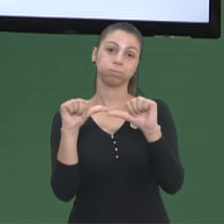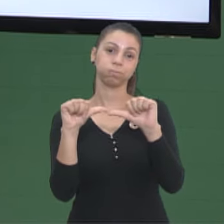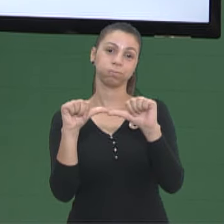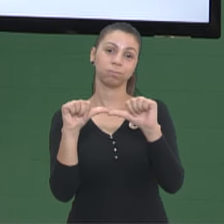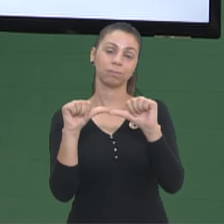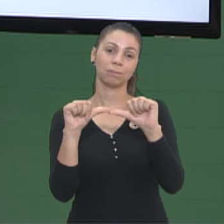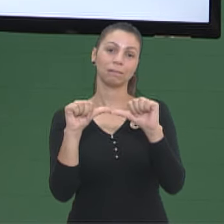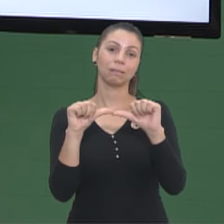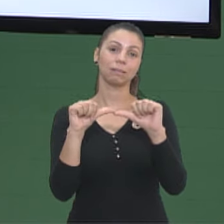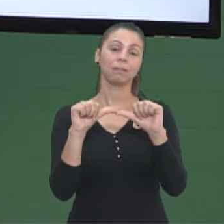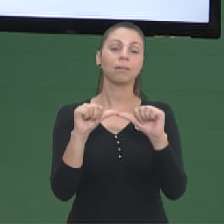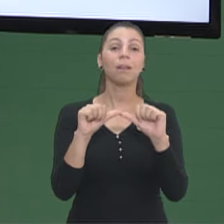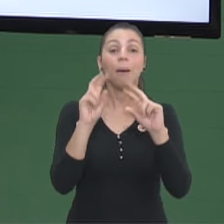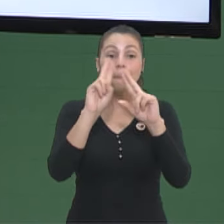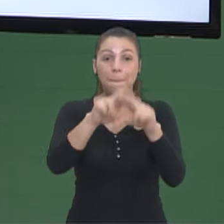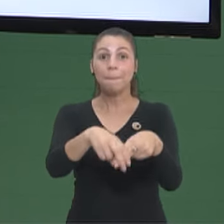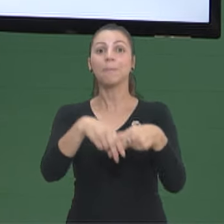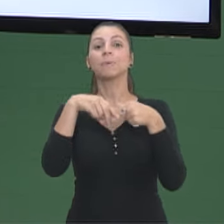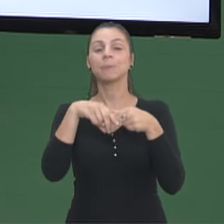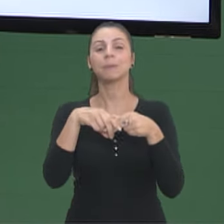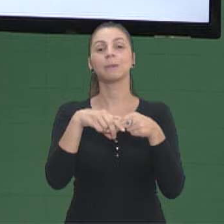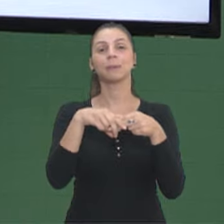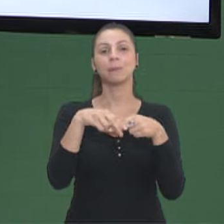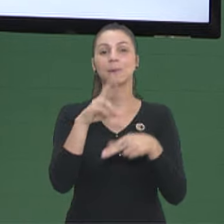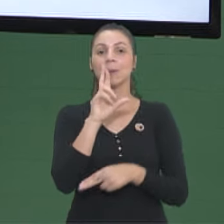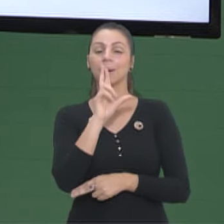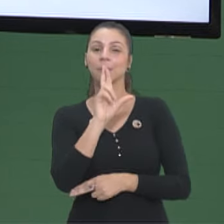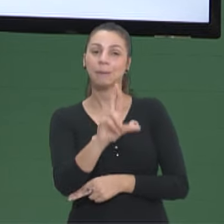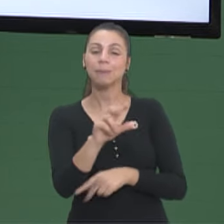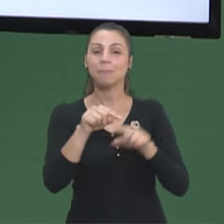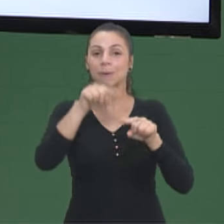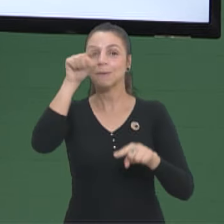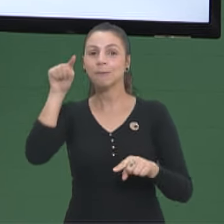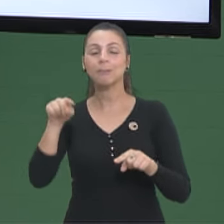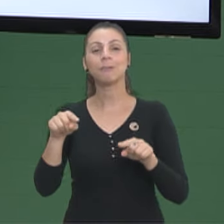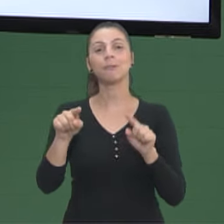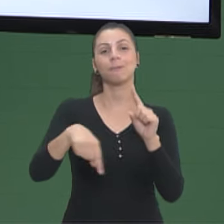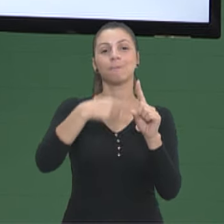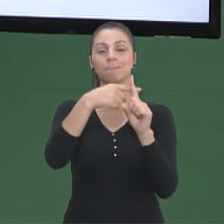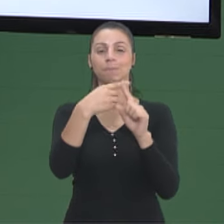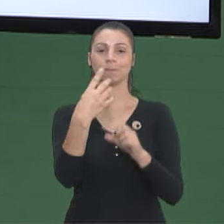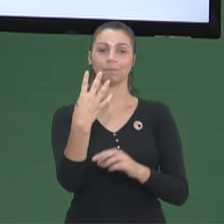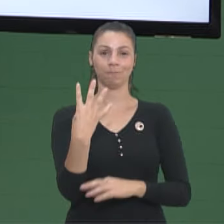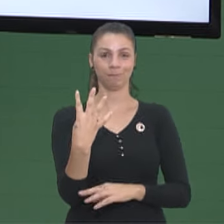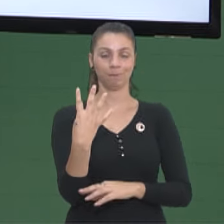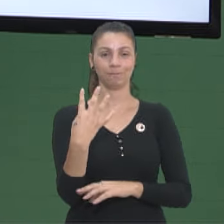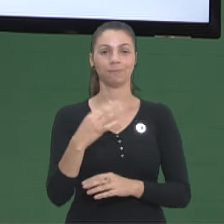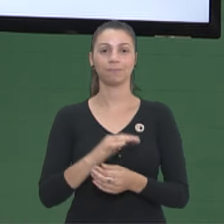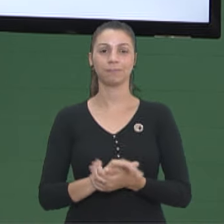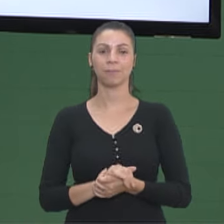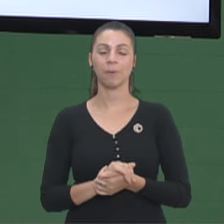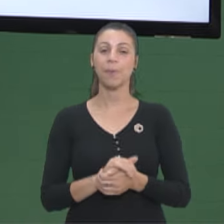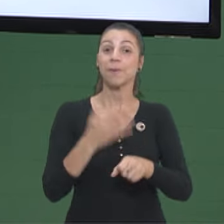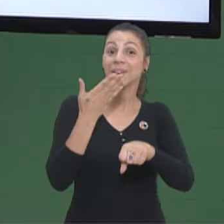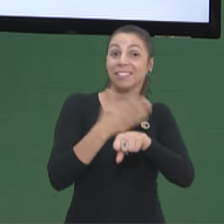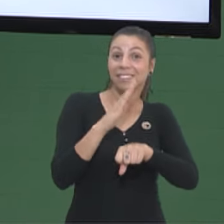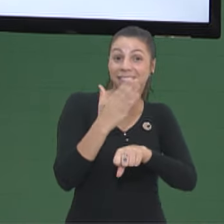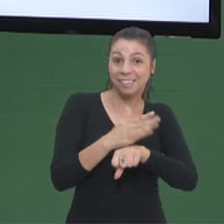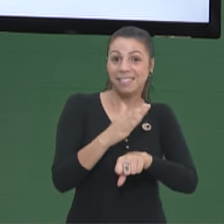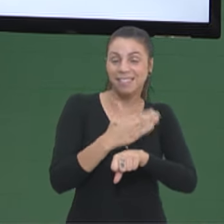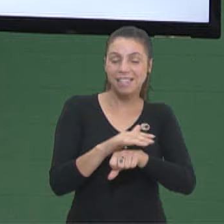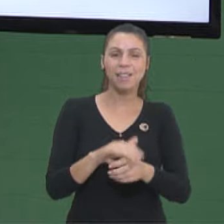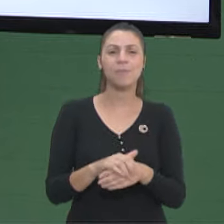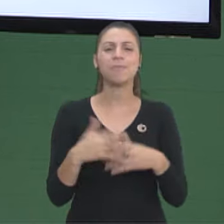é? Por isso que dá mais 4 essa variação. Tudo bem? Vamos lá. Vamos praticar. Então, o